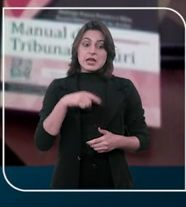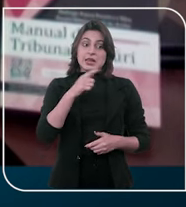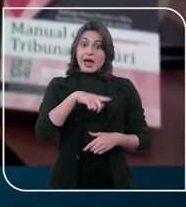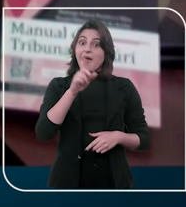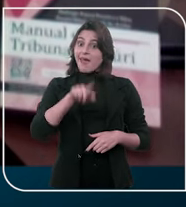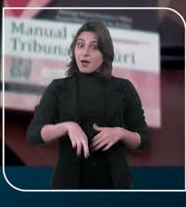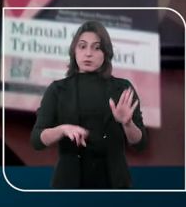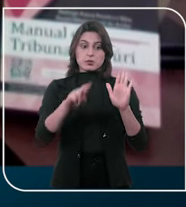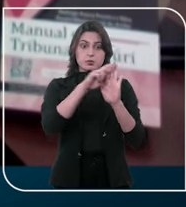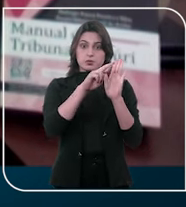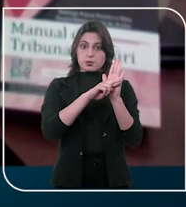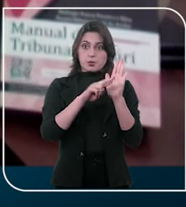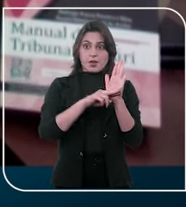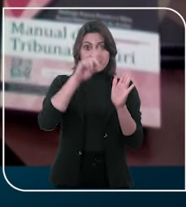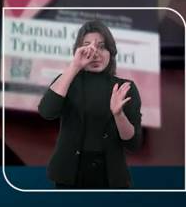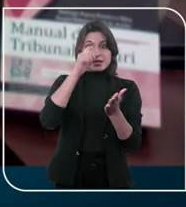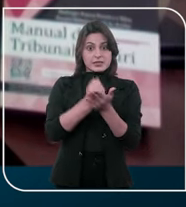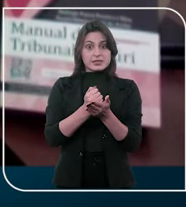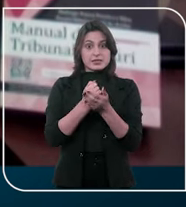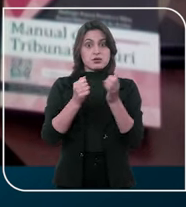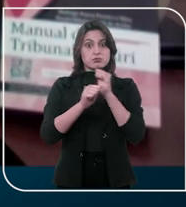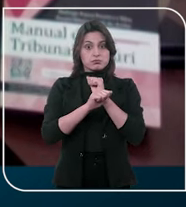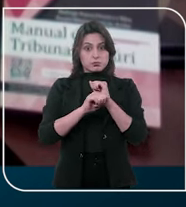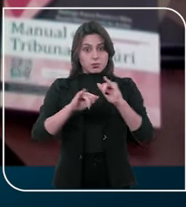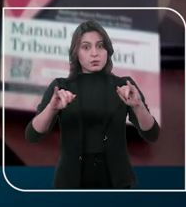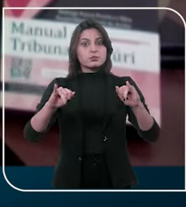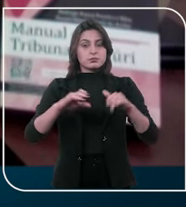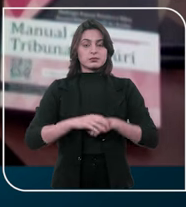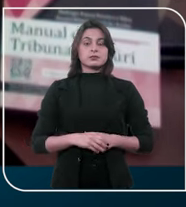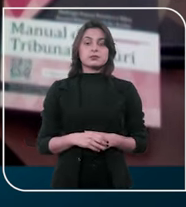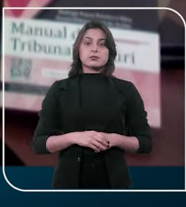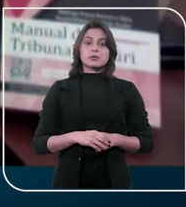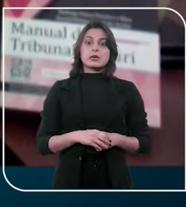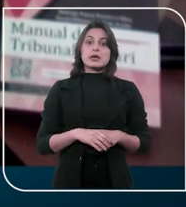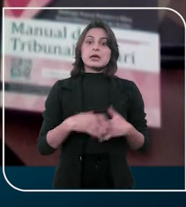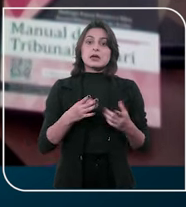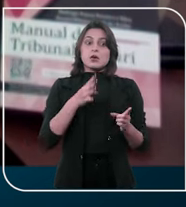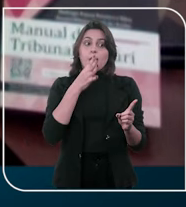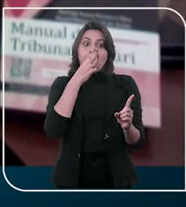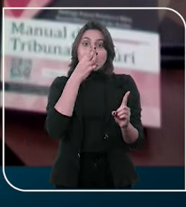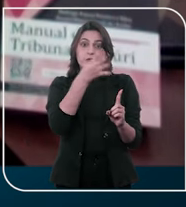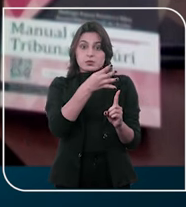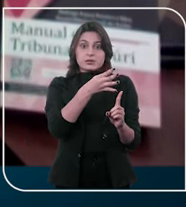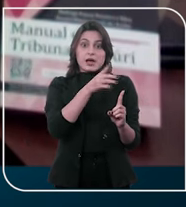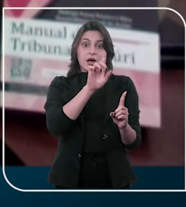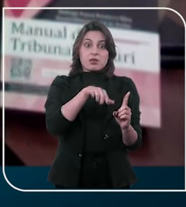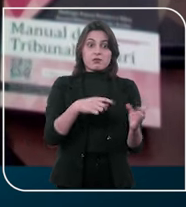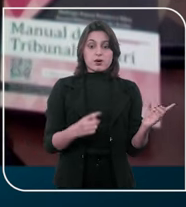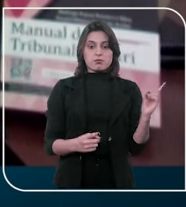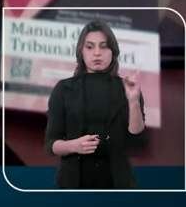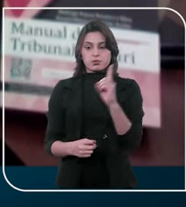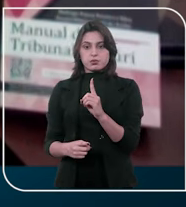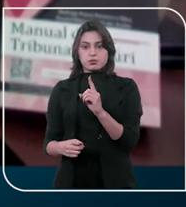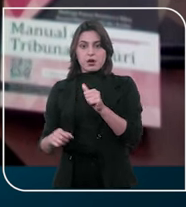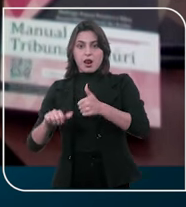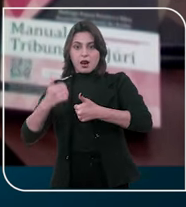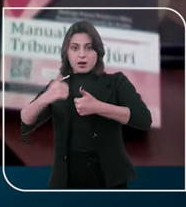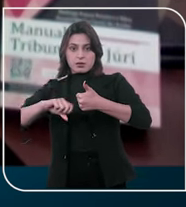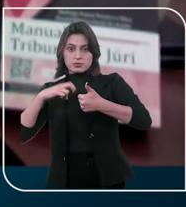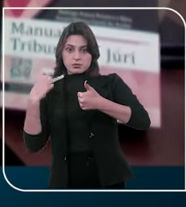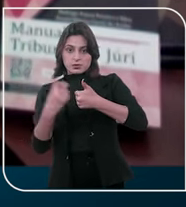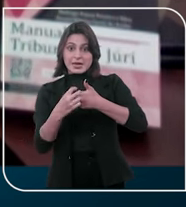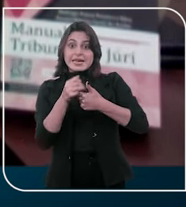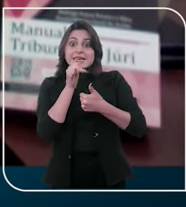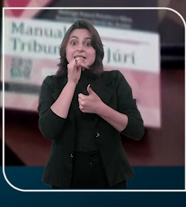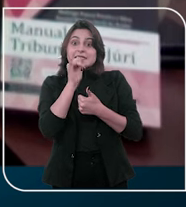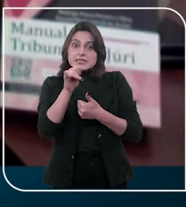Então, o acusado somente é submetido a júri se houver a comprovação da materialidade.